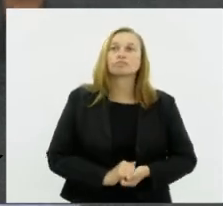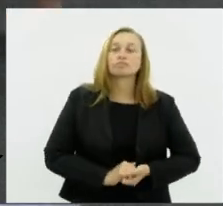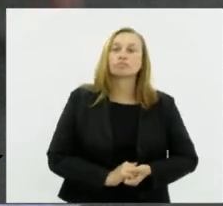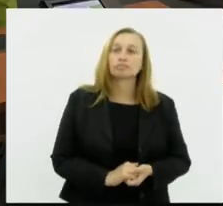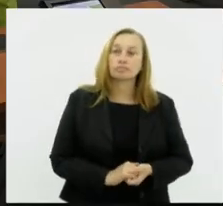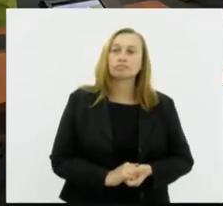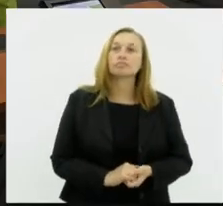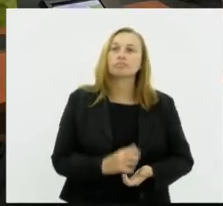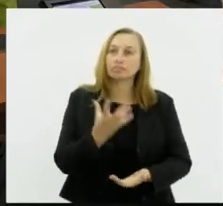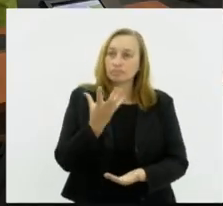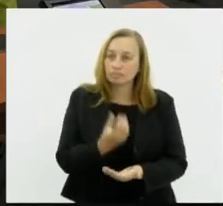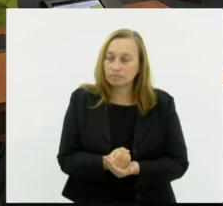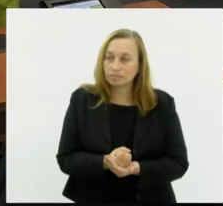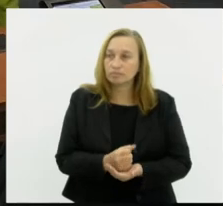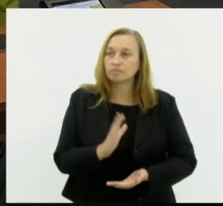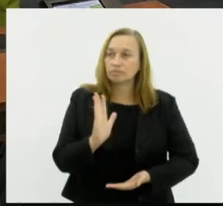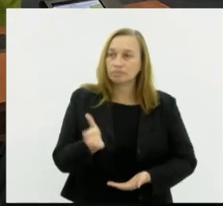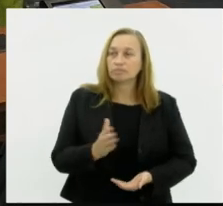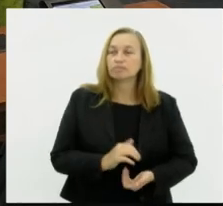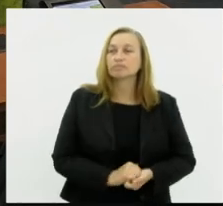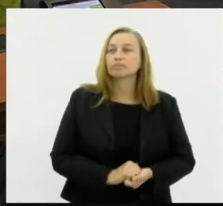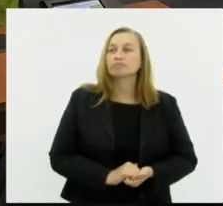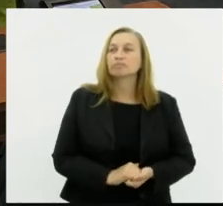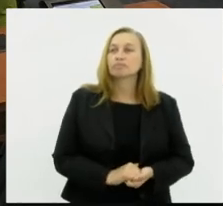Está registrado.